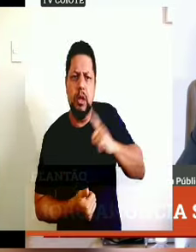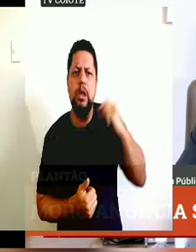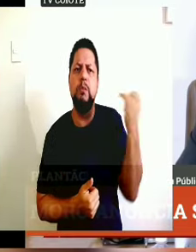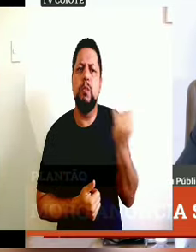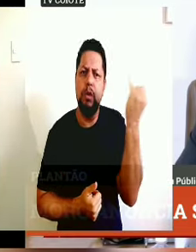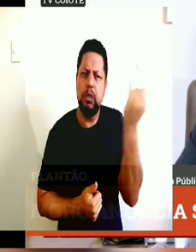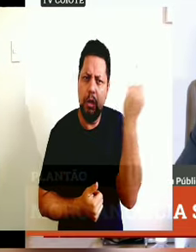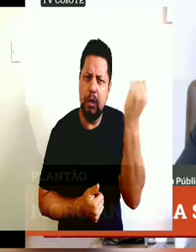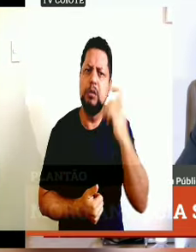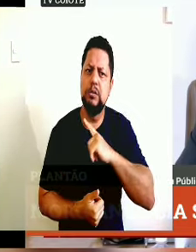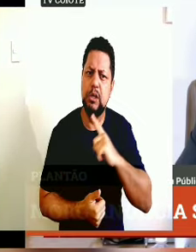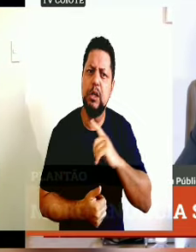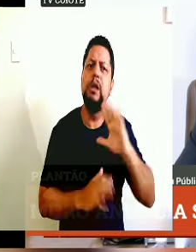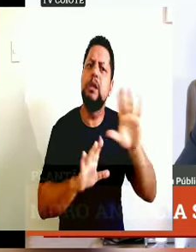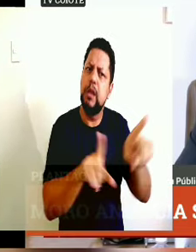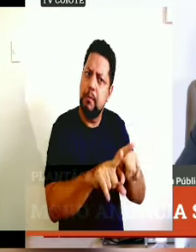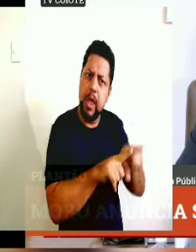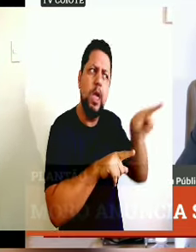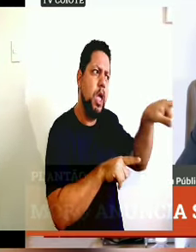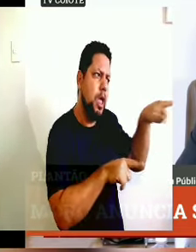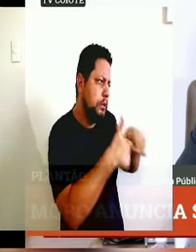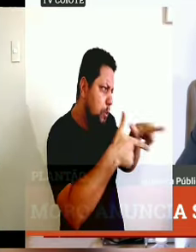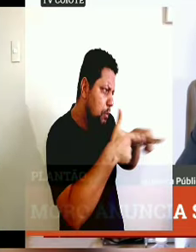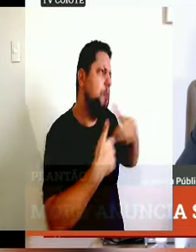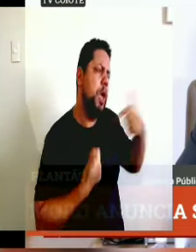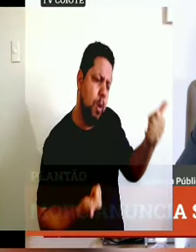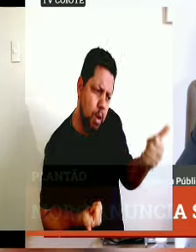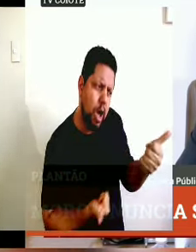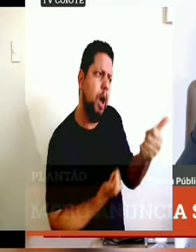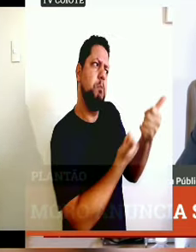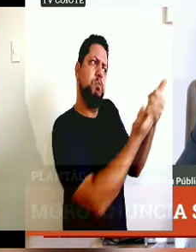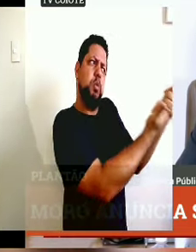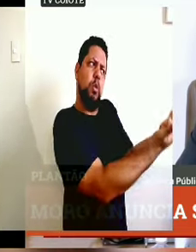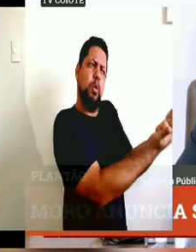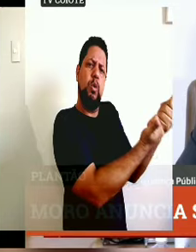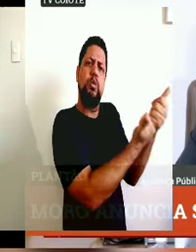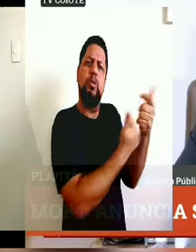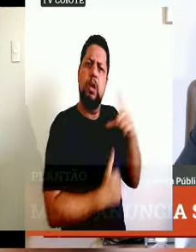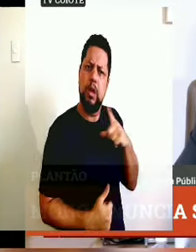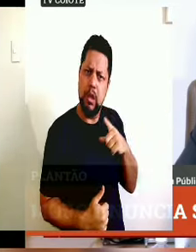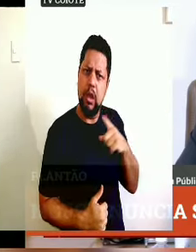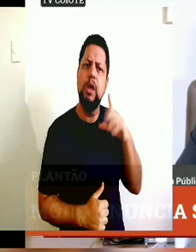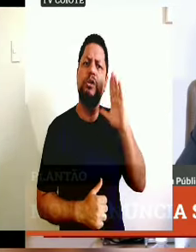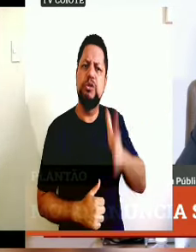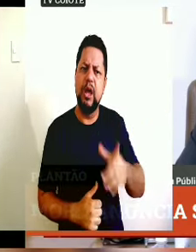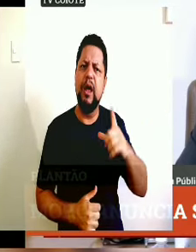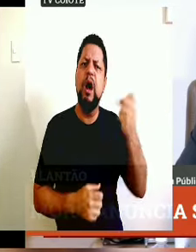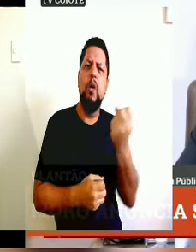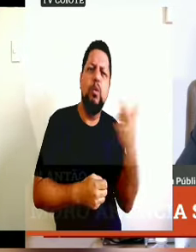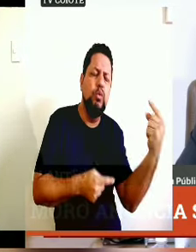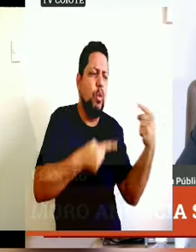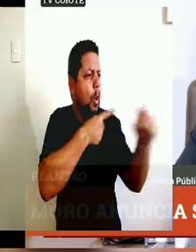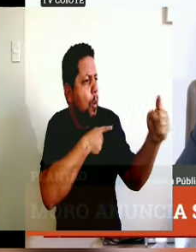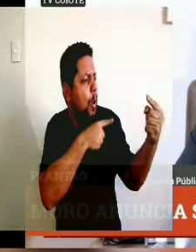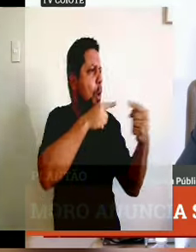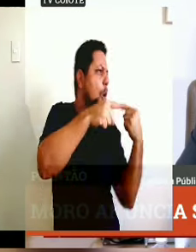importantes, assim como dei apoio ao presidente da República em várias circunstâncias. Tive pontuais divergências, mas eu acho que